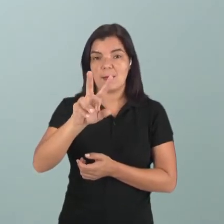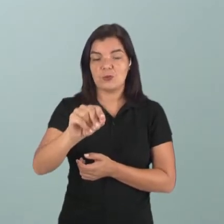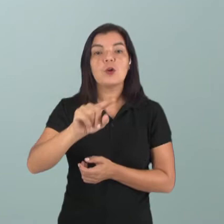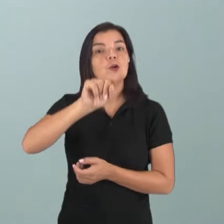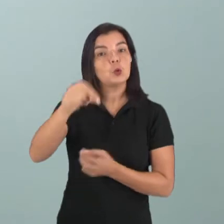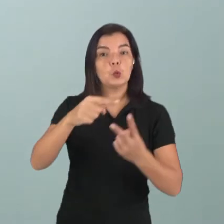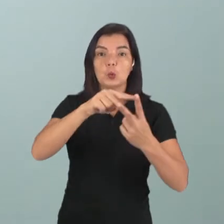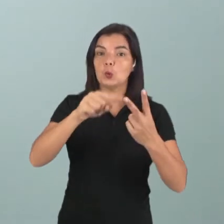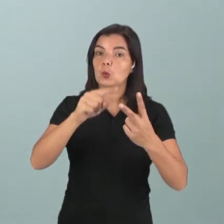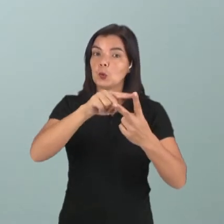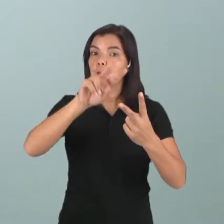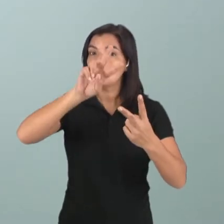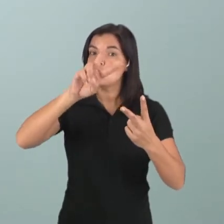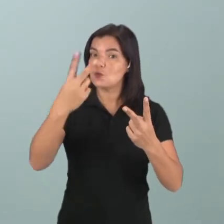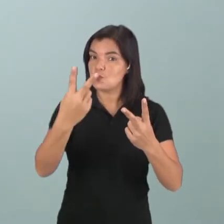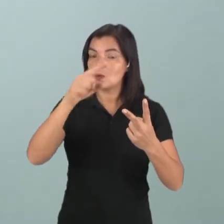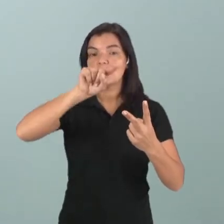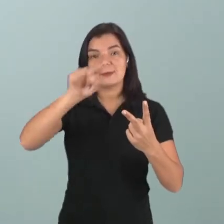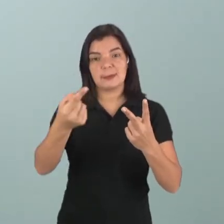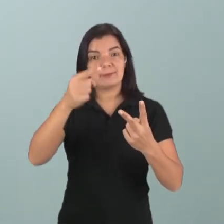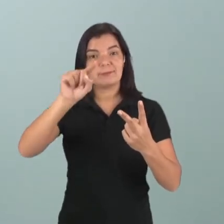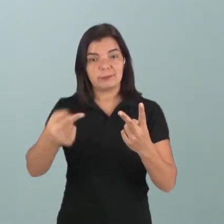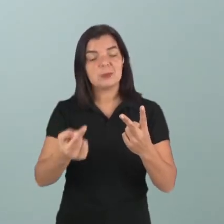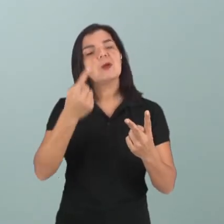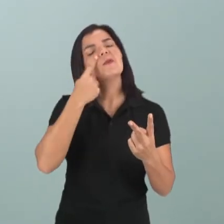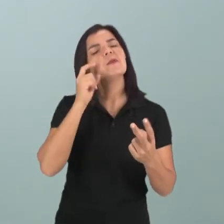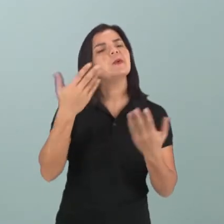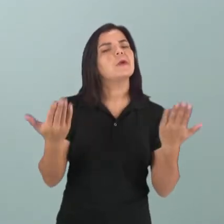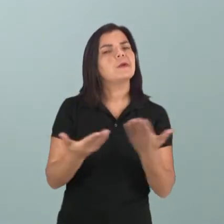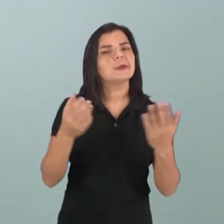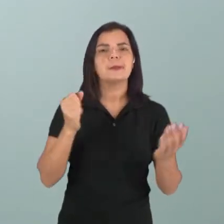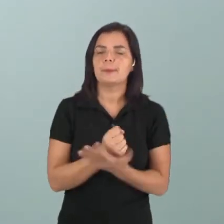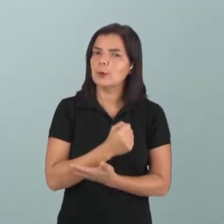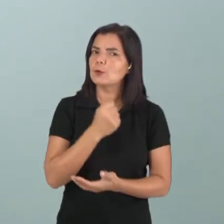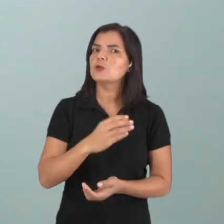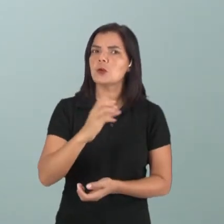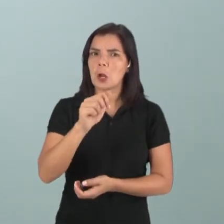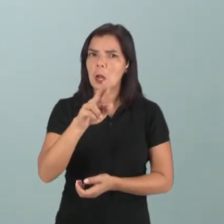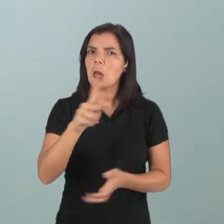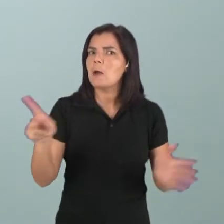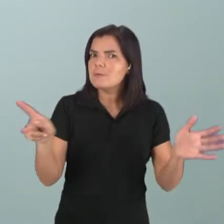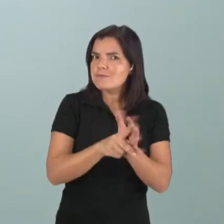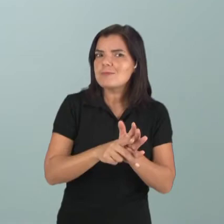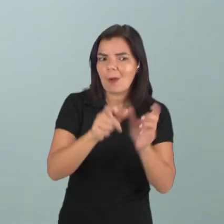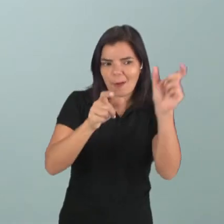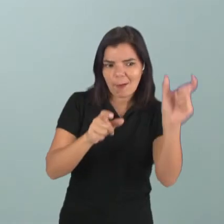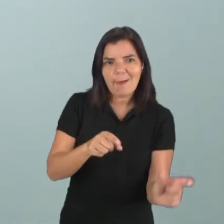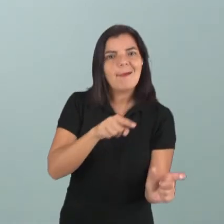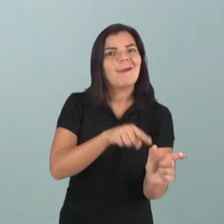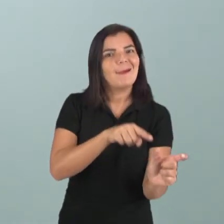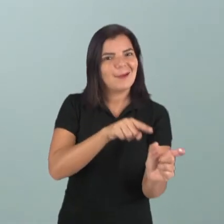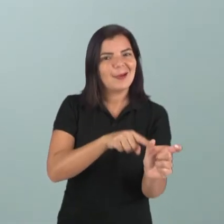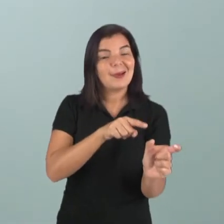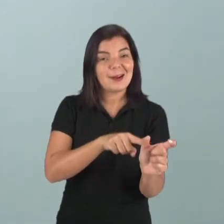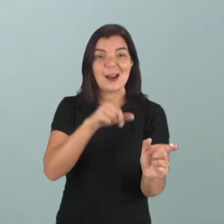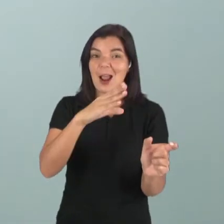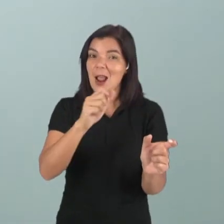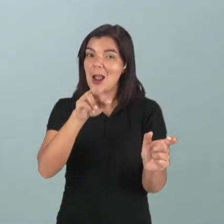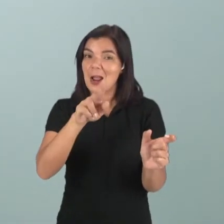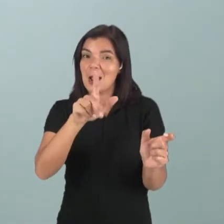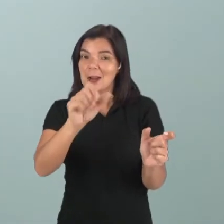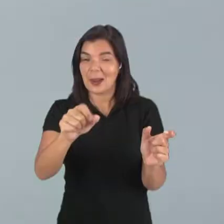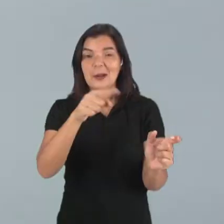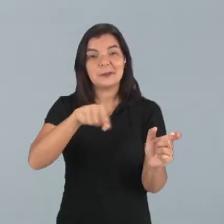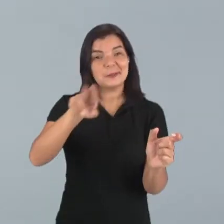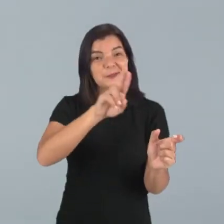duas vírgulas, não uma, duas. O que é que eu vou olhar agora? Poxa, Carla é uma pessoa específica, é a Carla, né? Você que é Carla que está em casa,